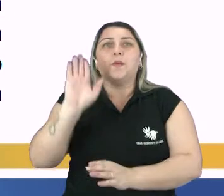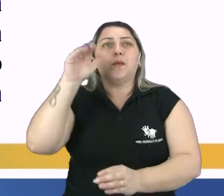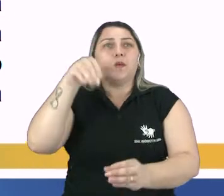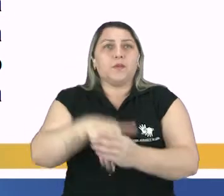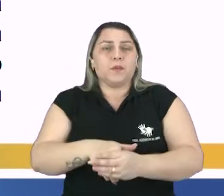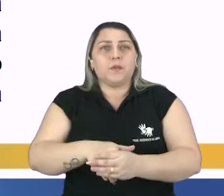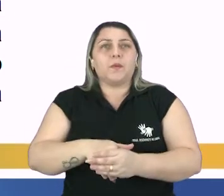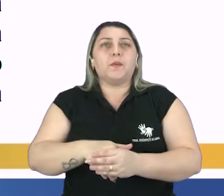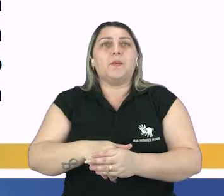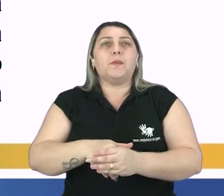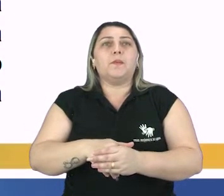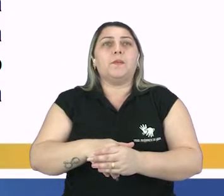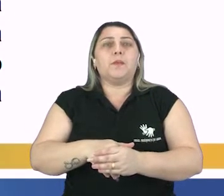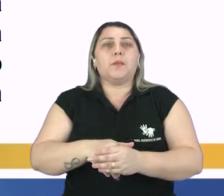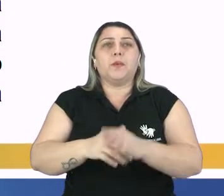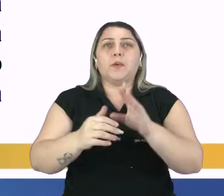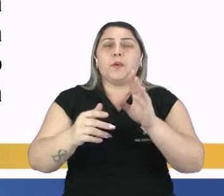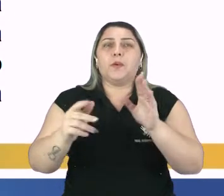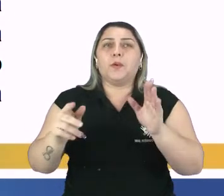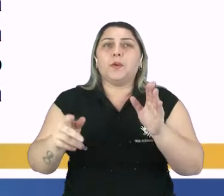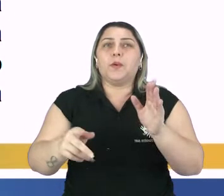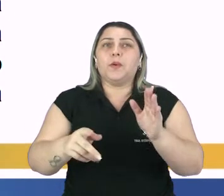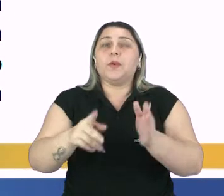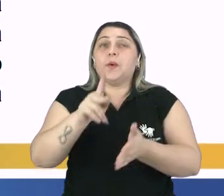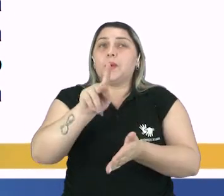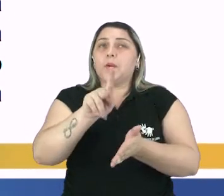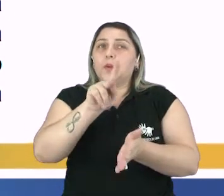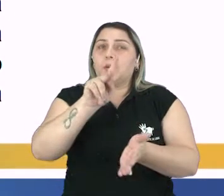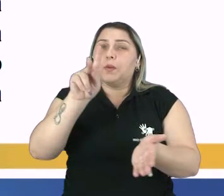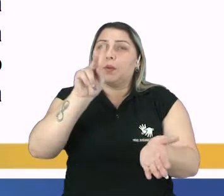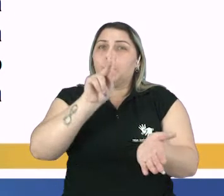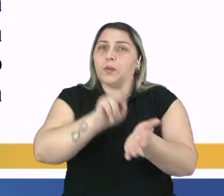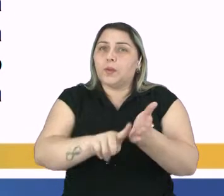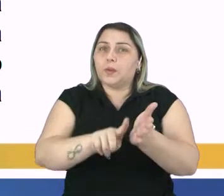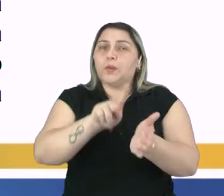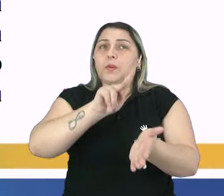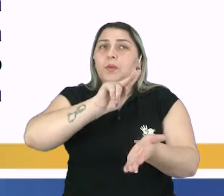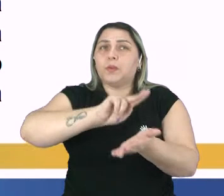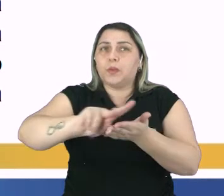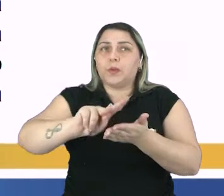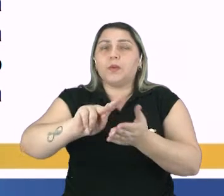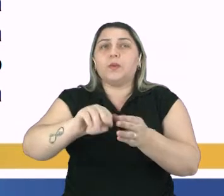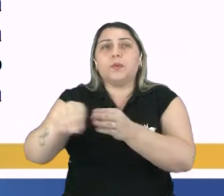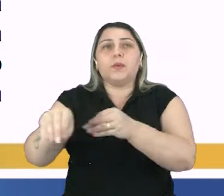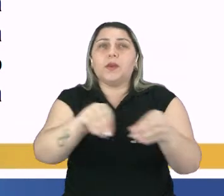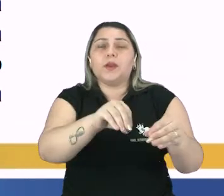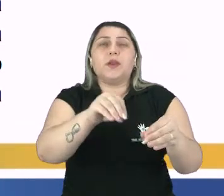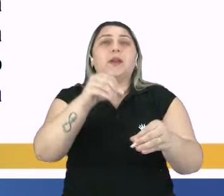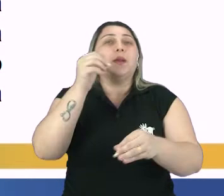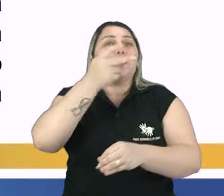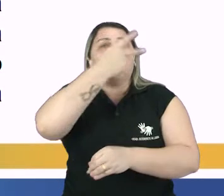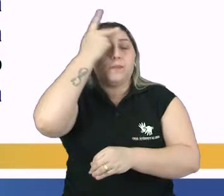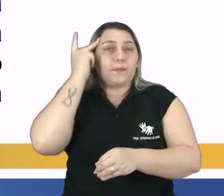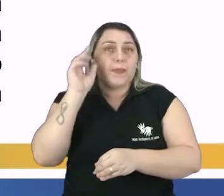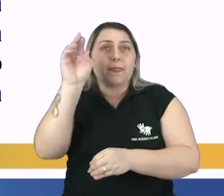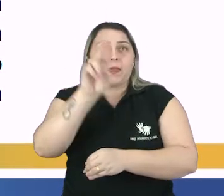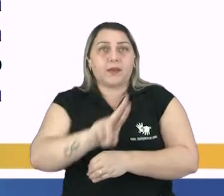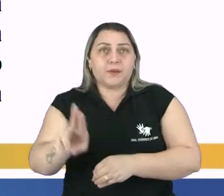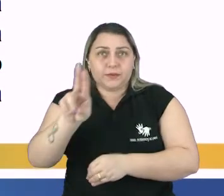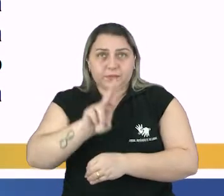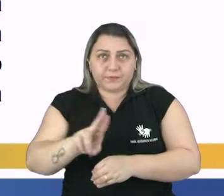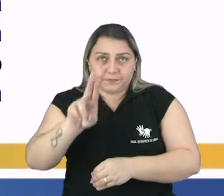como voto por procuração, no qual o eleitor transferia o seu direito de voto para outra pessoa, ou o uso